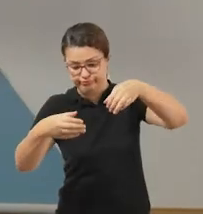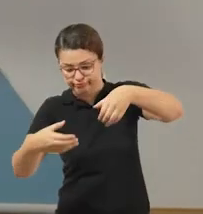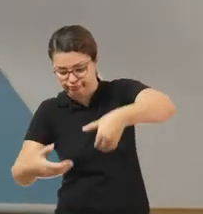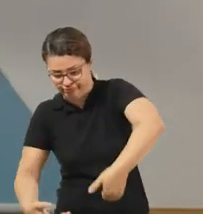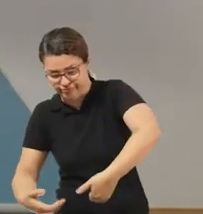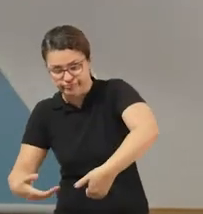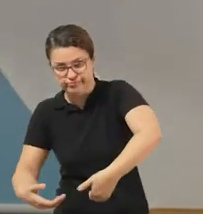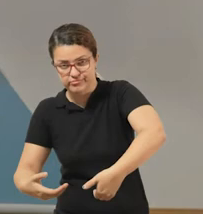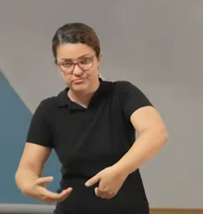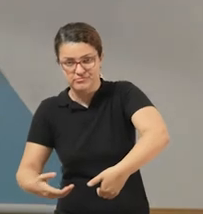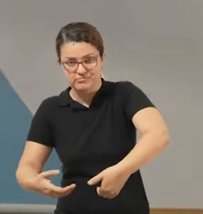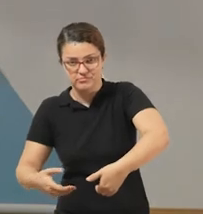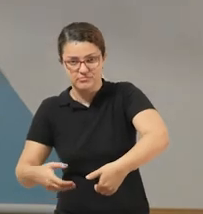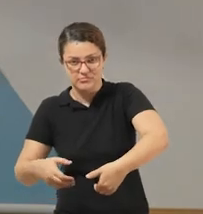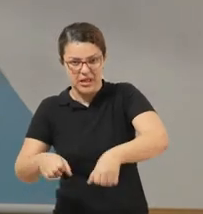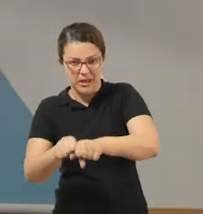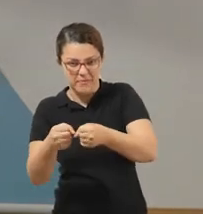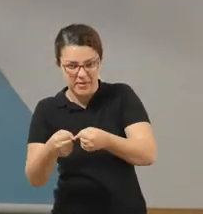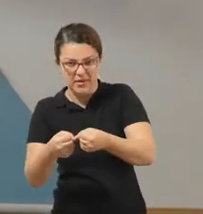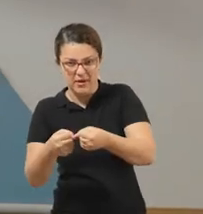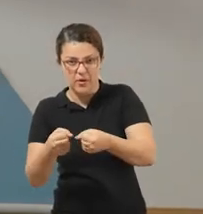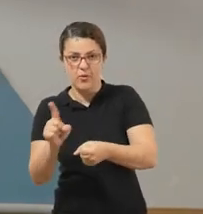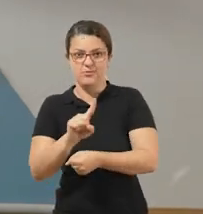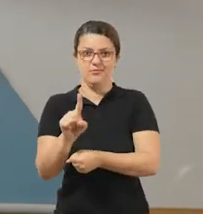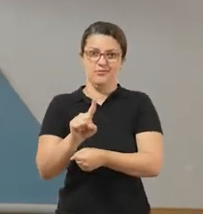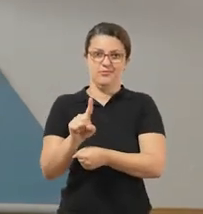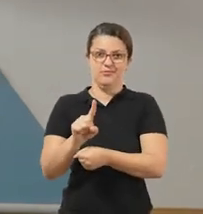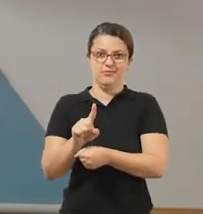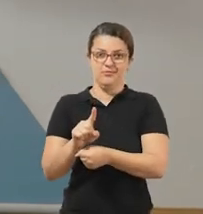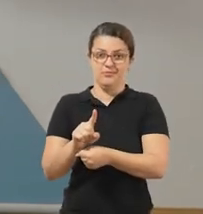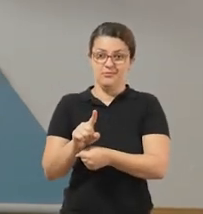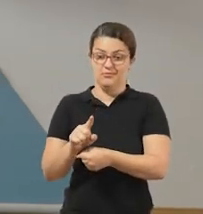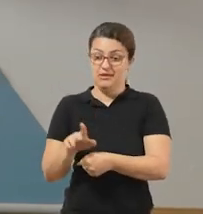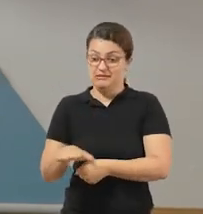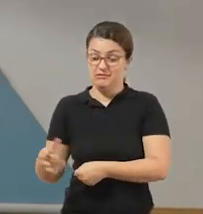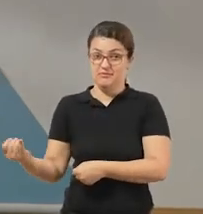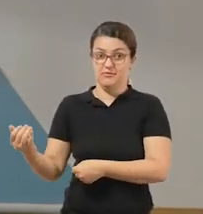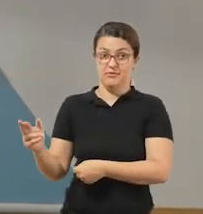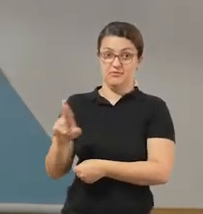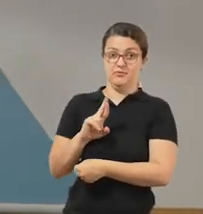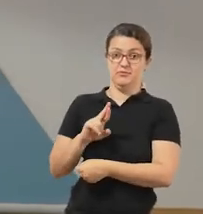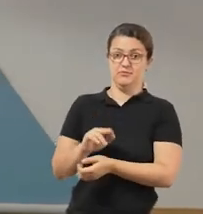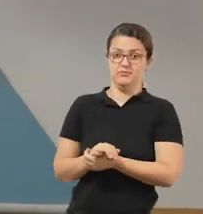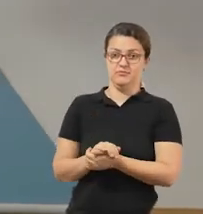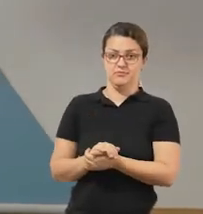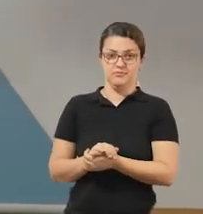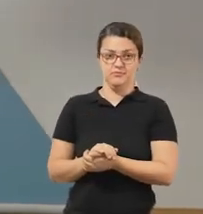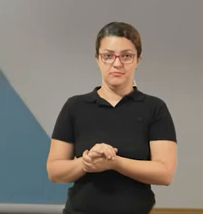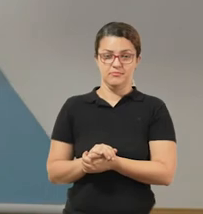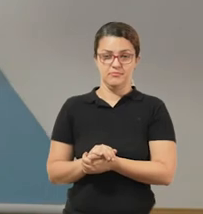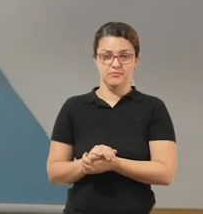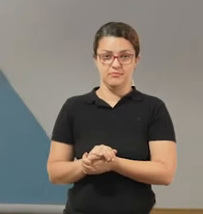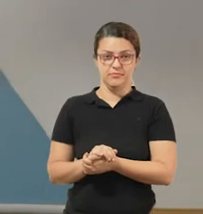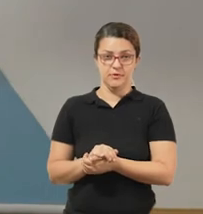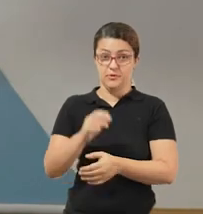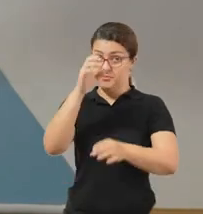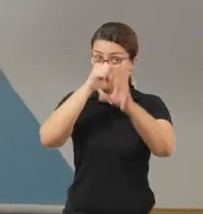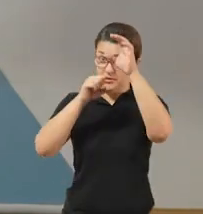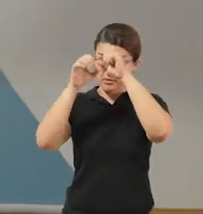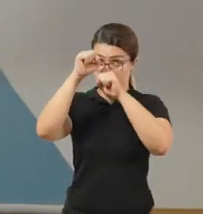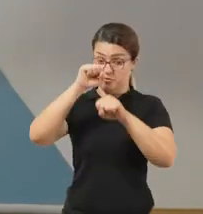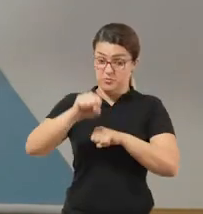A criança vai te responder. Aí aqui, ó, cair de bicicleta enquanto se está aprendendo a andar.